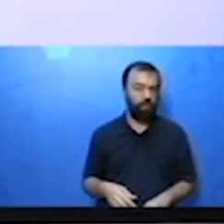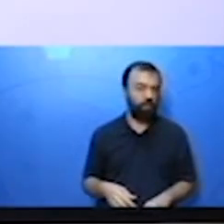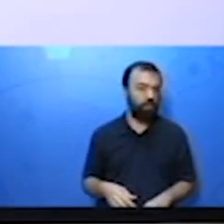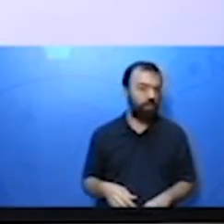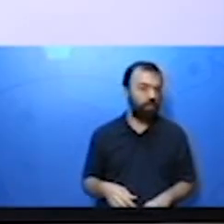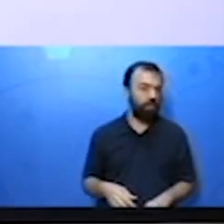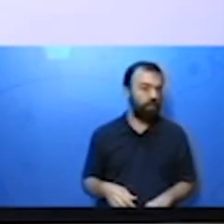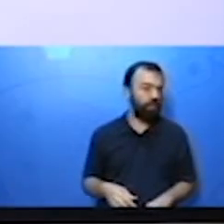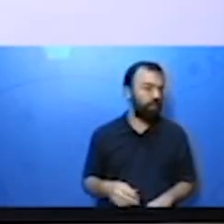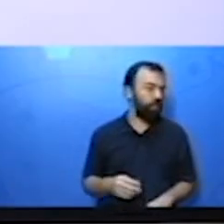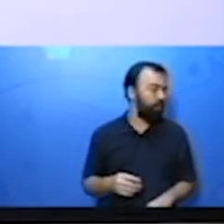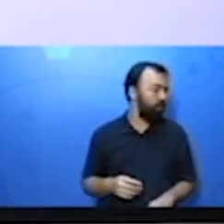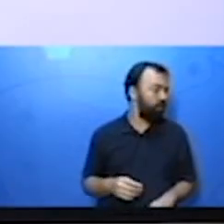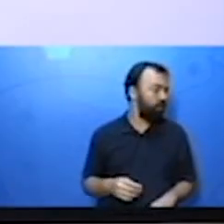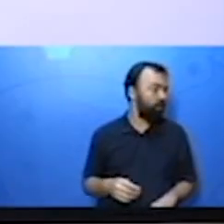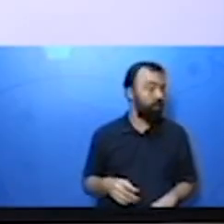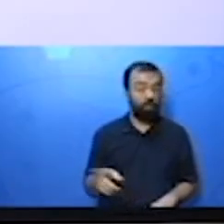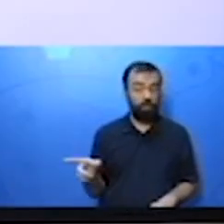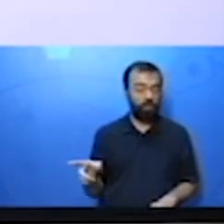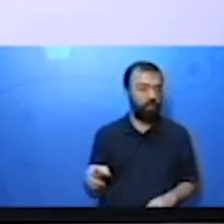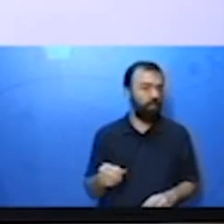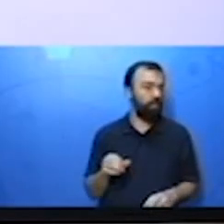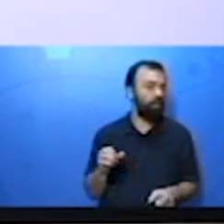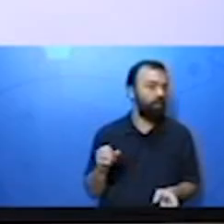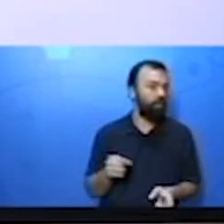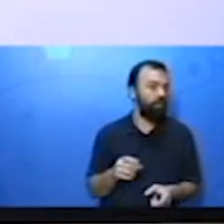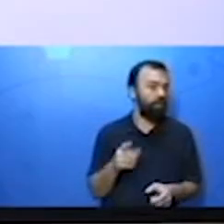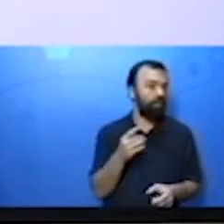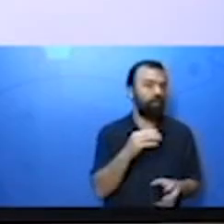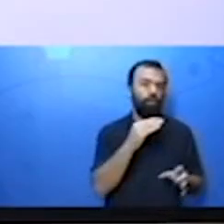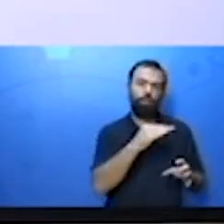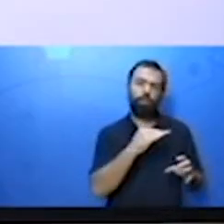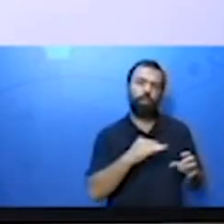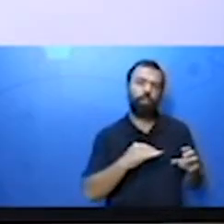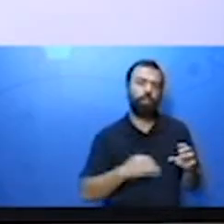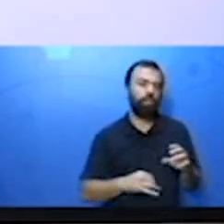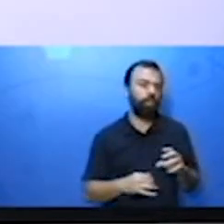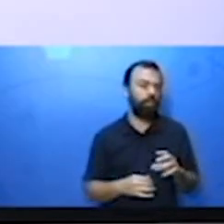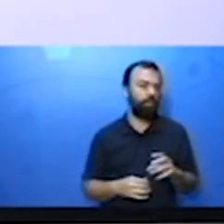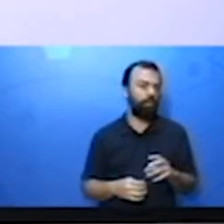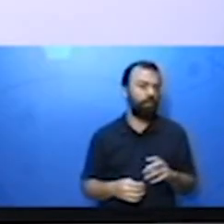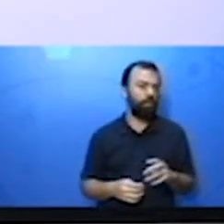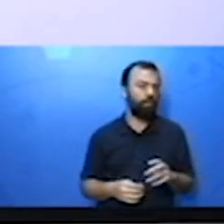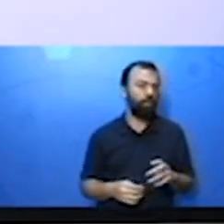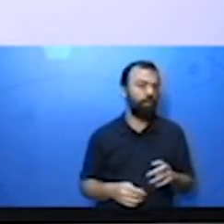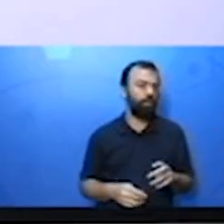189,50. C. R$ 225. D.